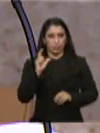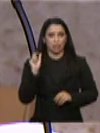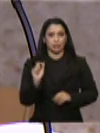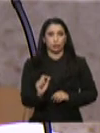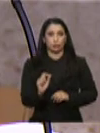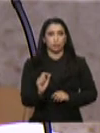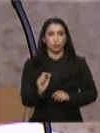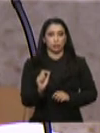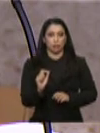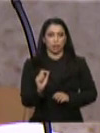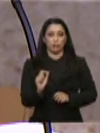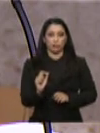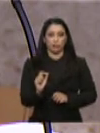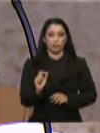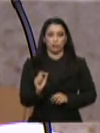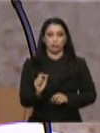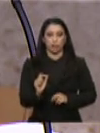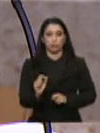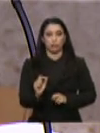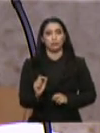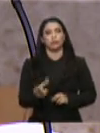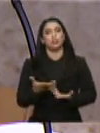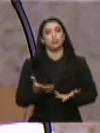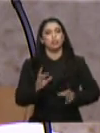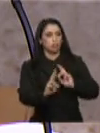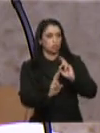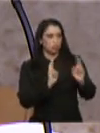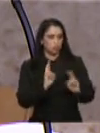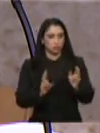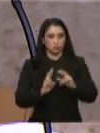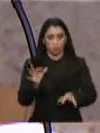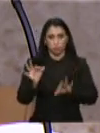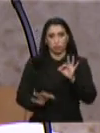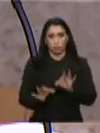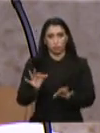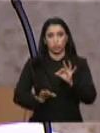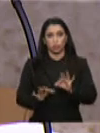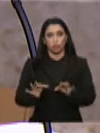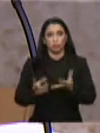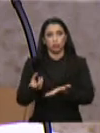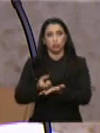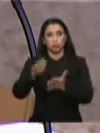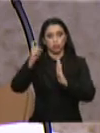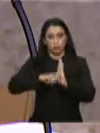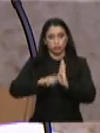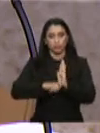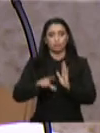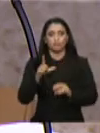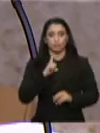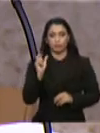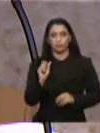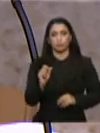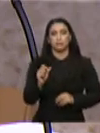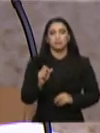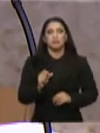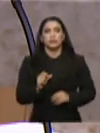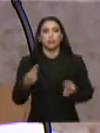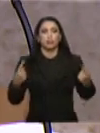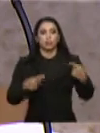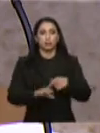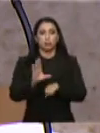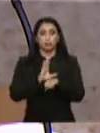que declara a inexistência de relação jurídico-tributária ao fundamento de inconstitucionalidade do